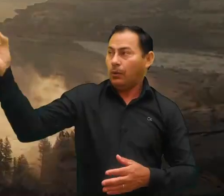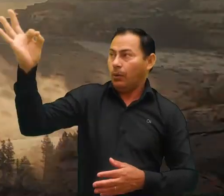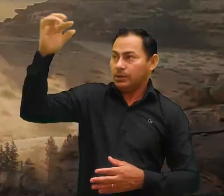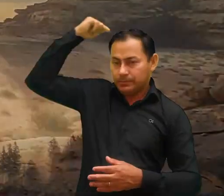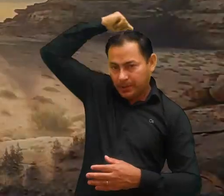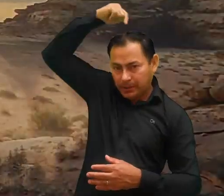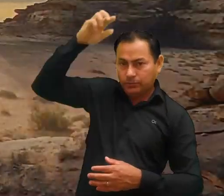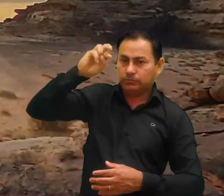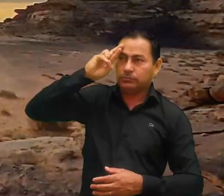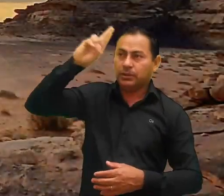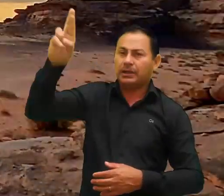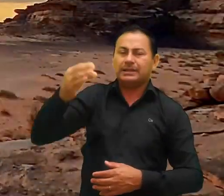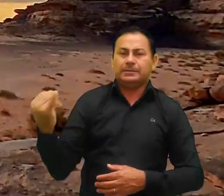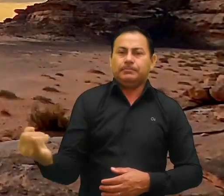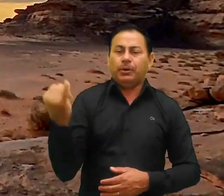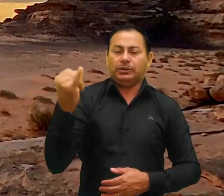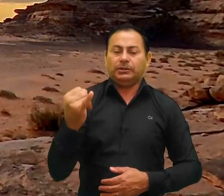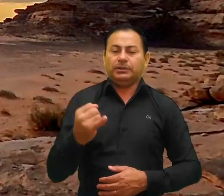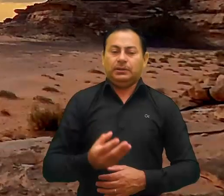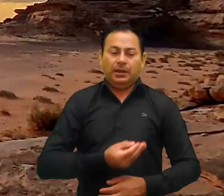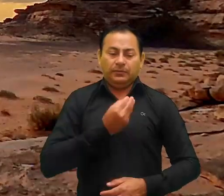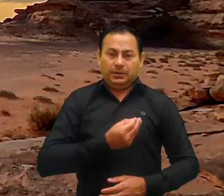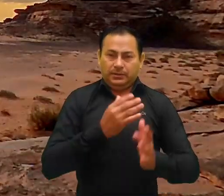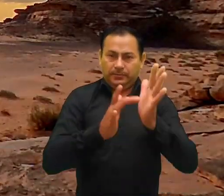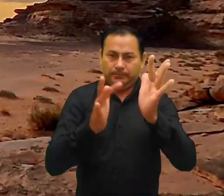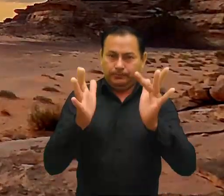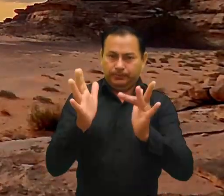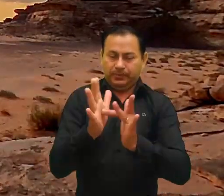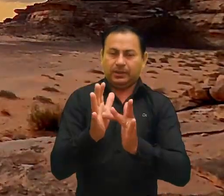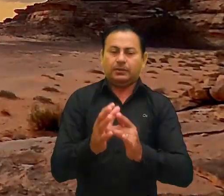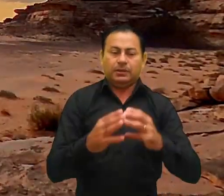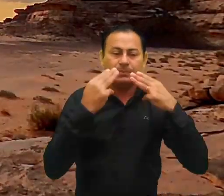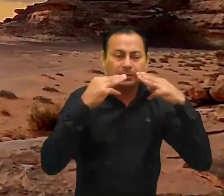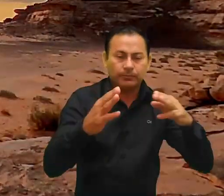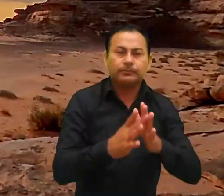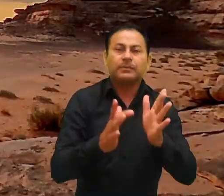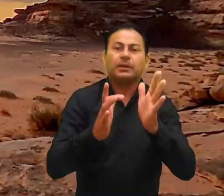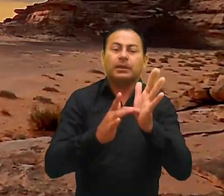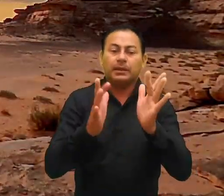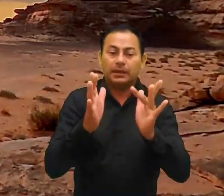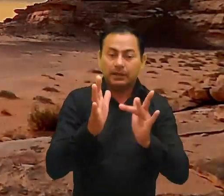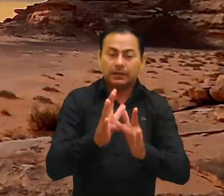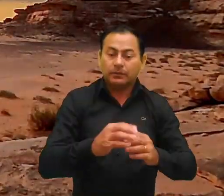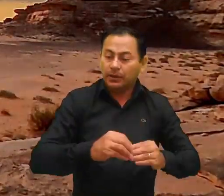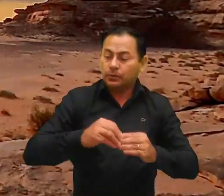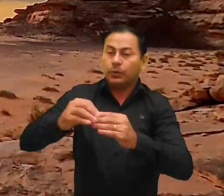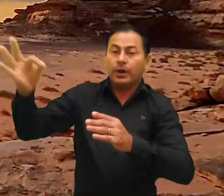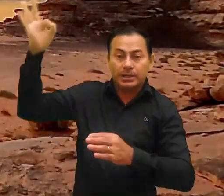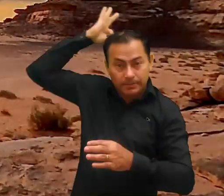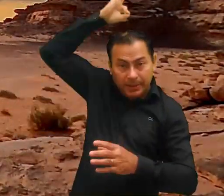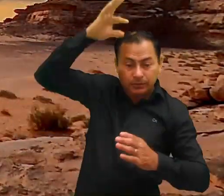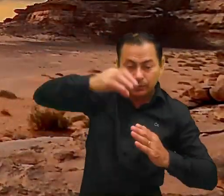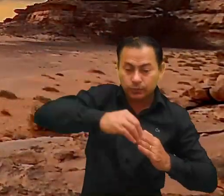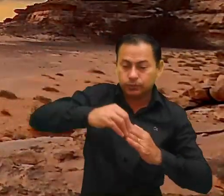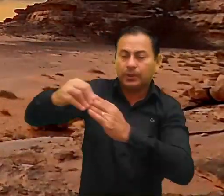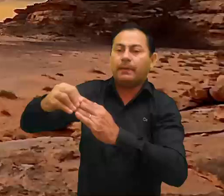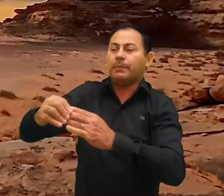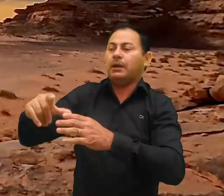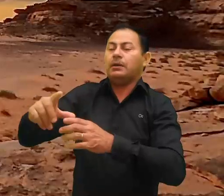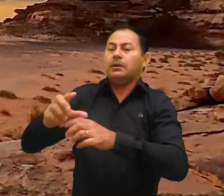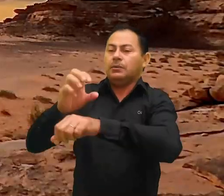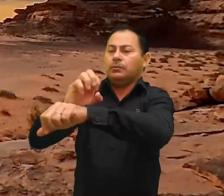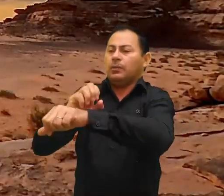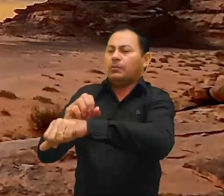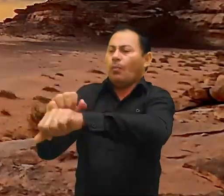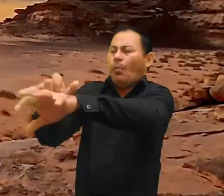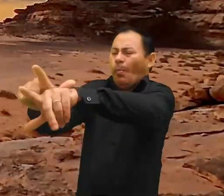O Espírito do Senhor foi muito importante no ministério de Jesus. Cristo foi levado pelo Espírito para o deserto para ser tentado.